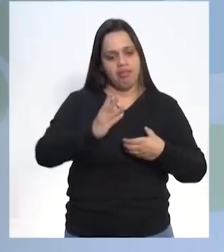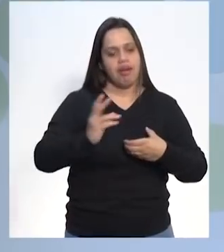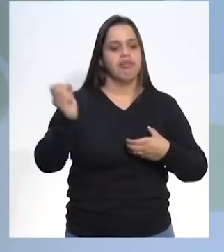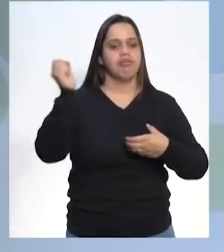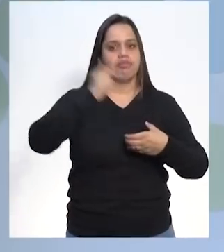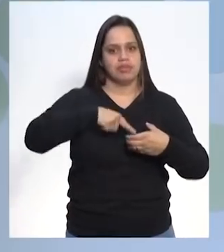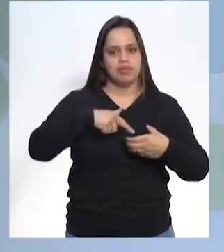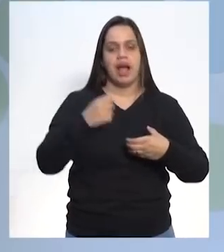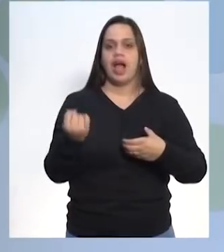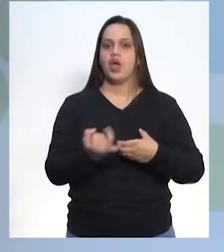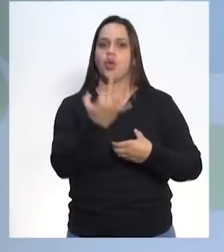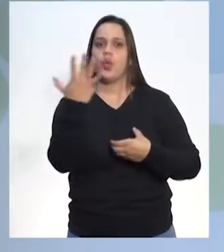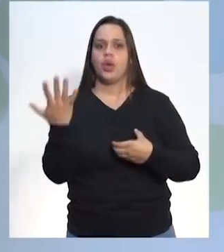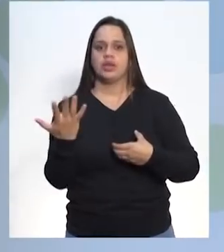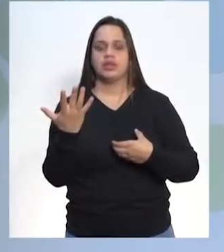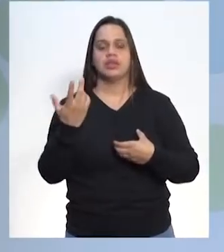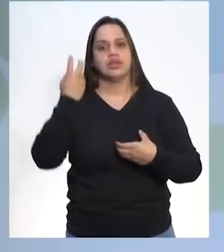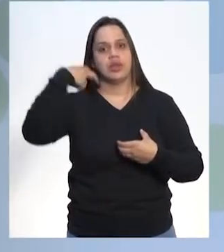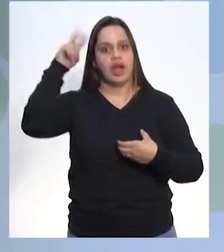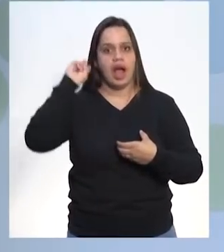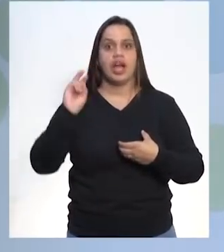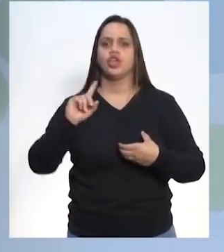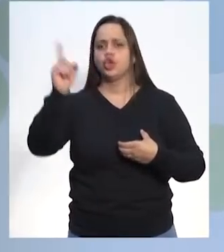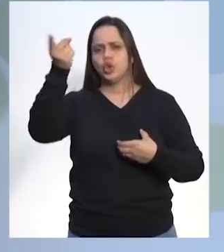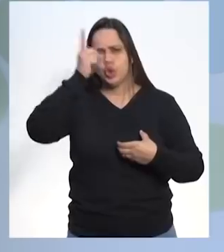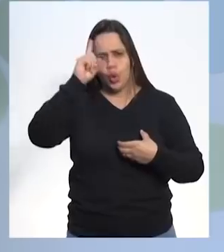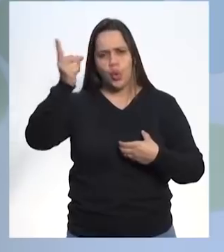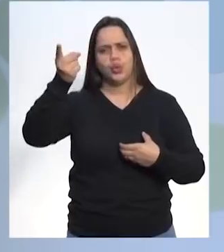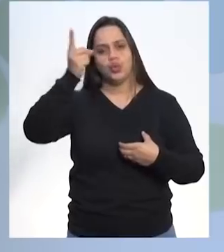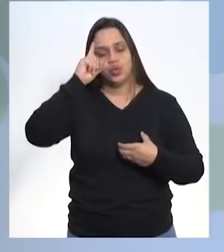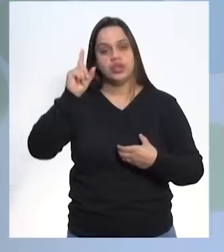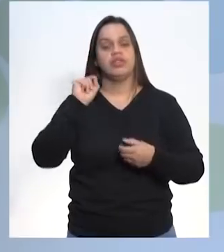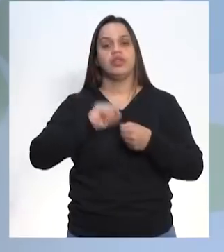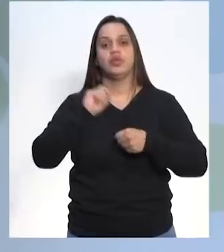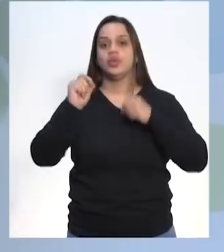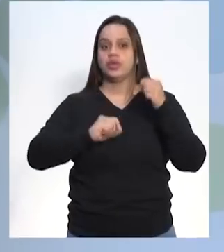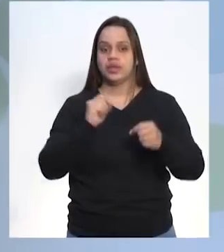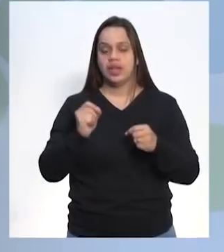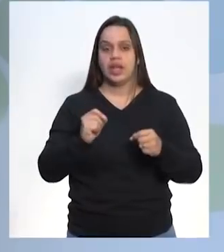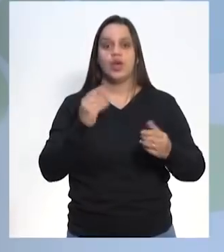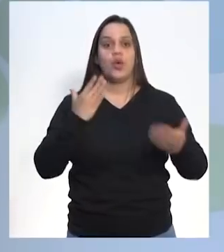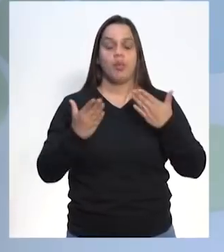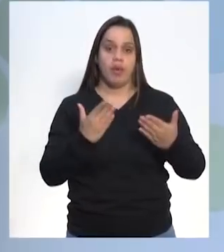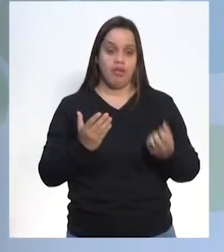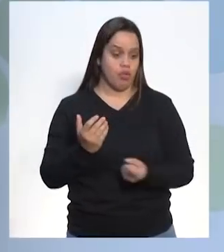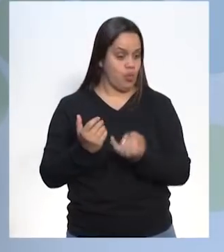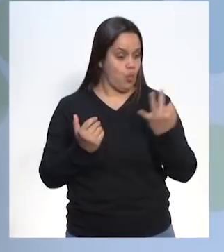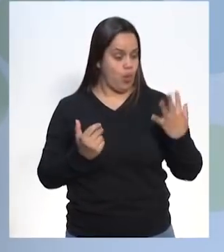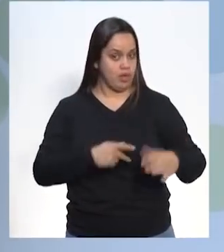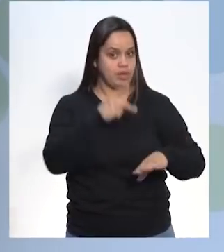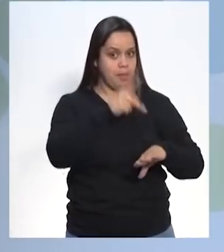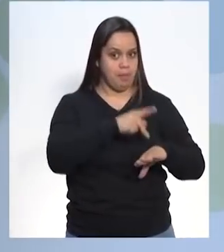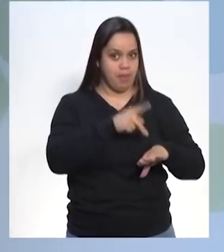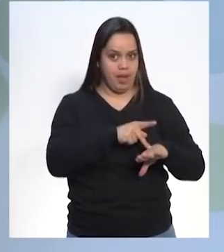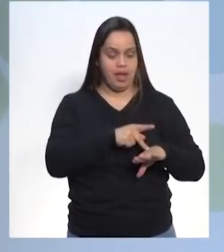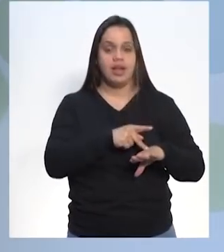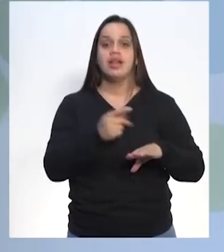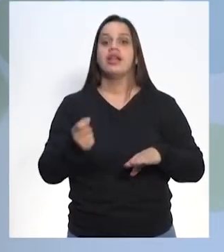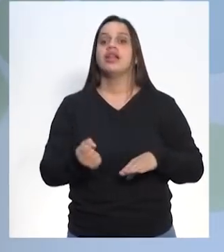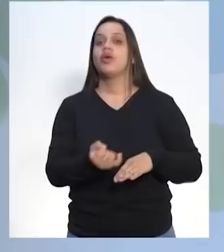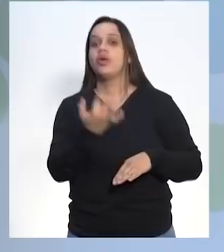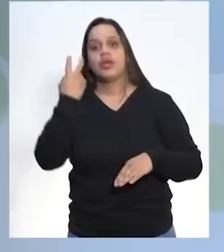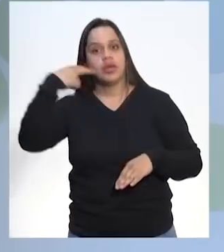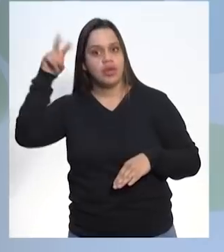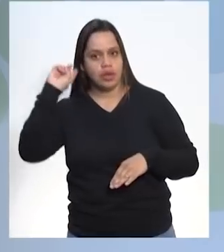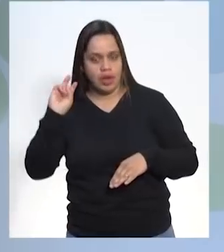contava o número de ovelhas. E aí, todo dia, ele fazia o seguinte, comparava o mesmo número com o dia anterior. Se,